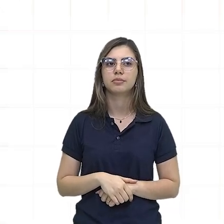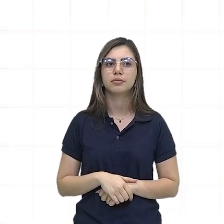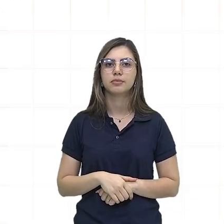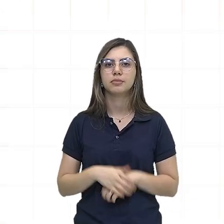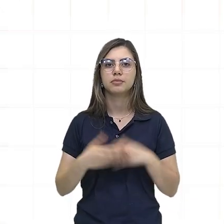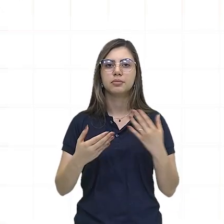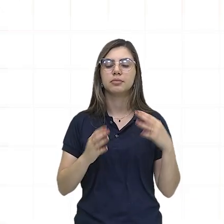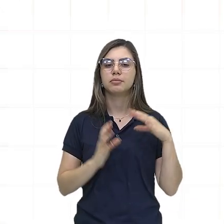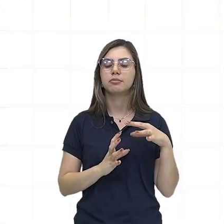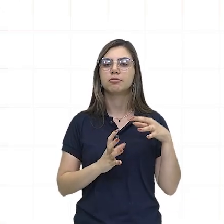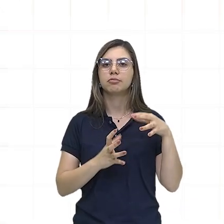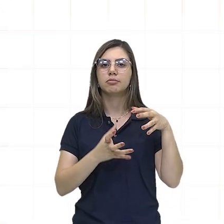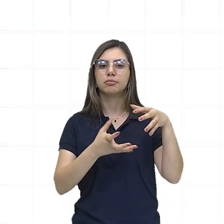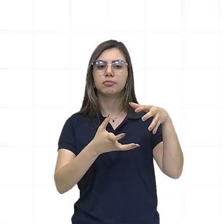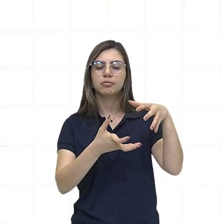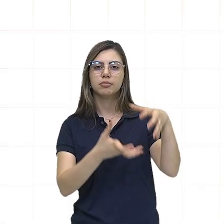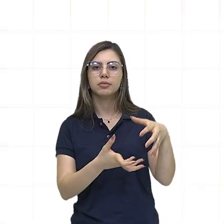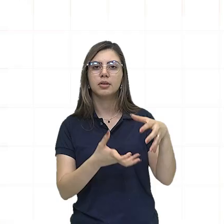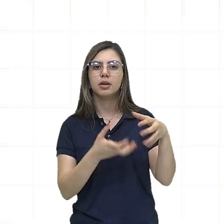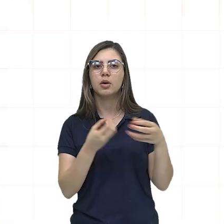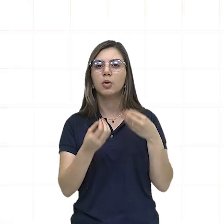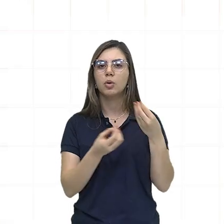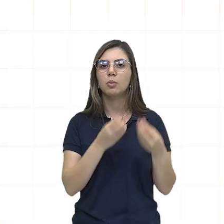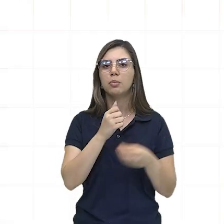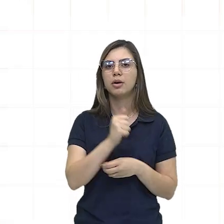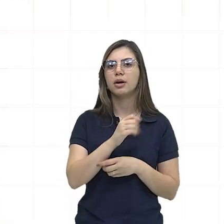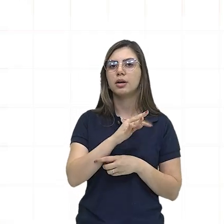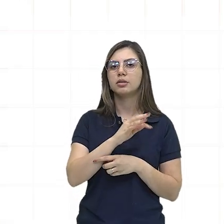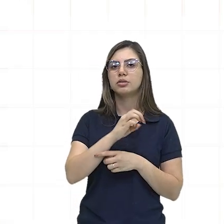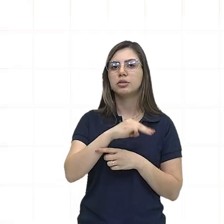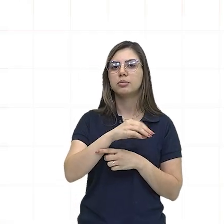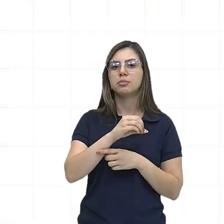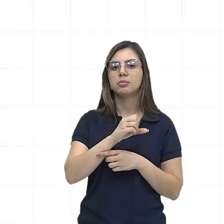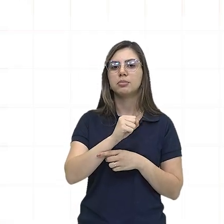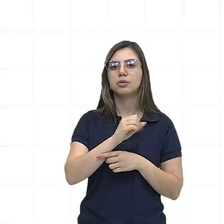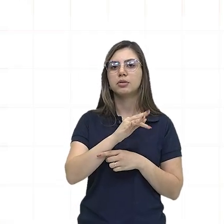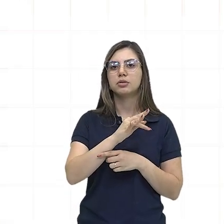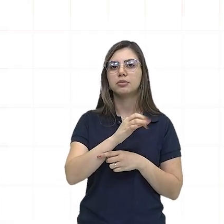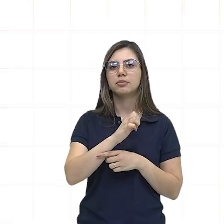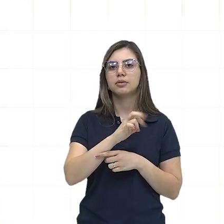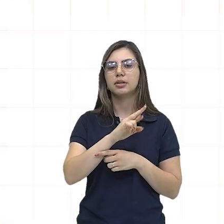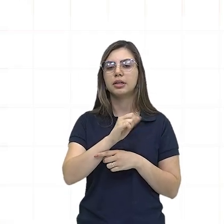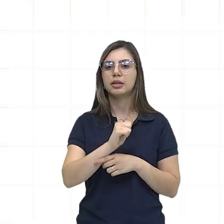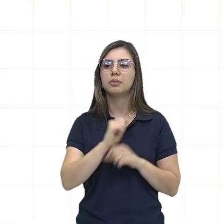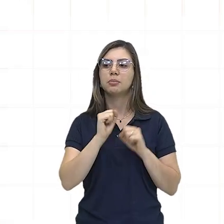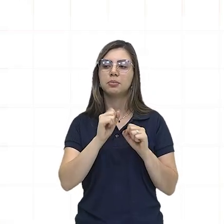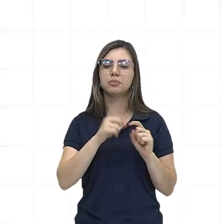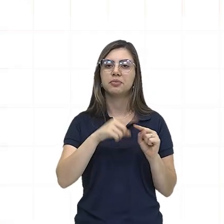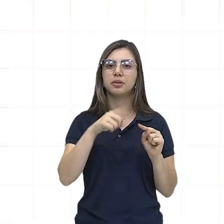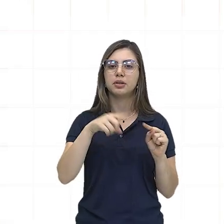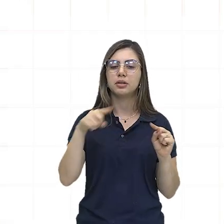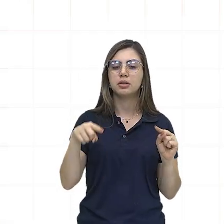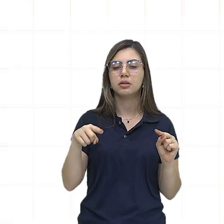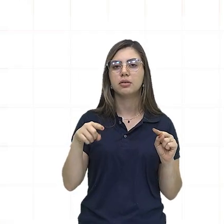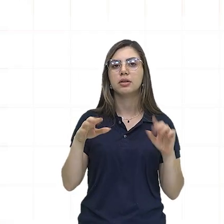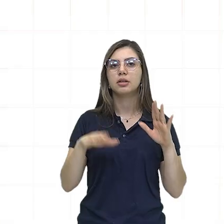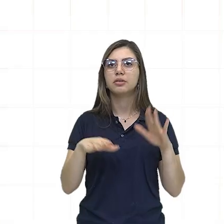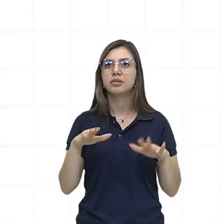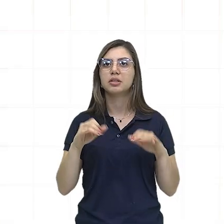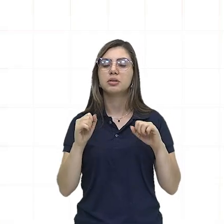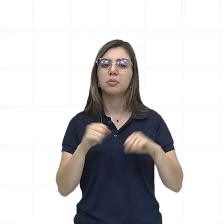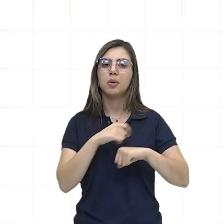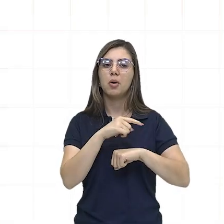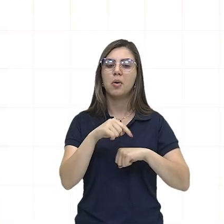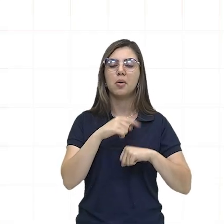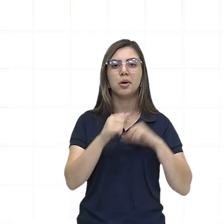da atmosfera. Então, o tempo atmosférico, ele é variável. Ele pode mudar em